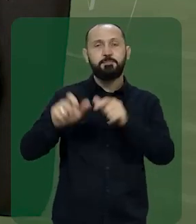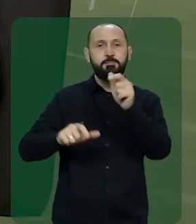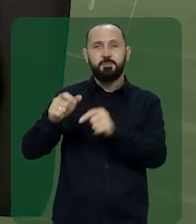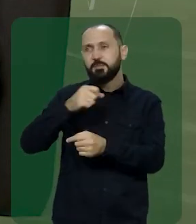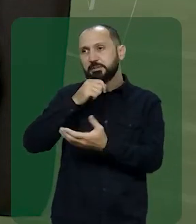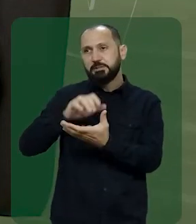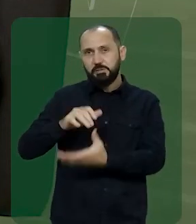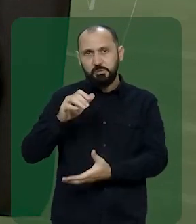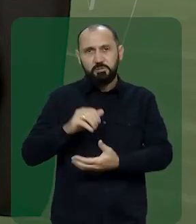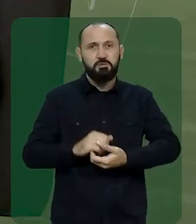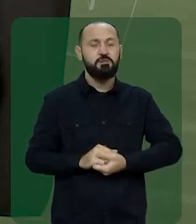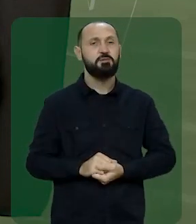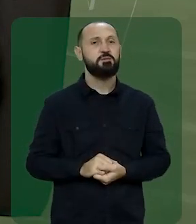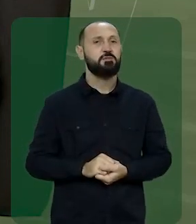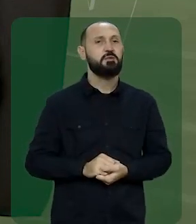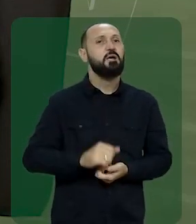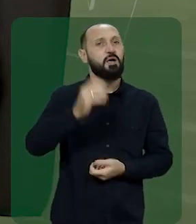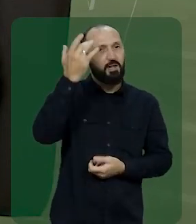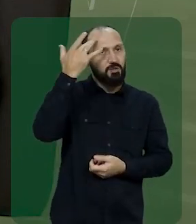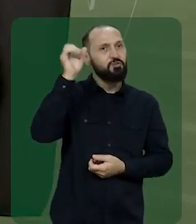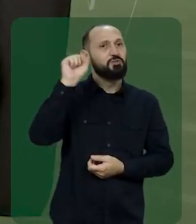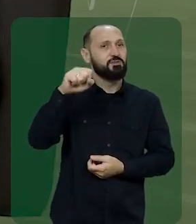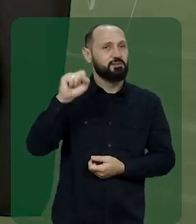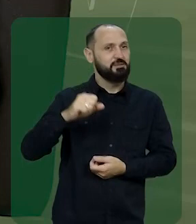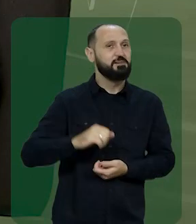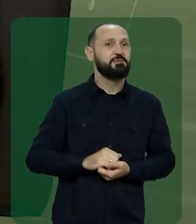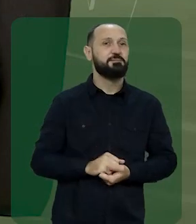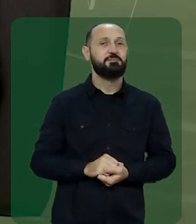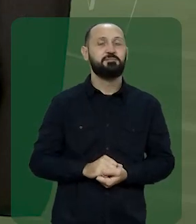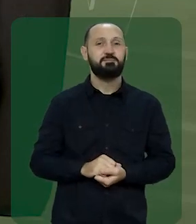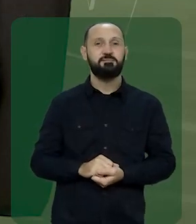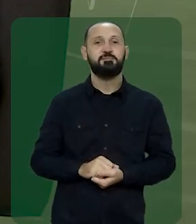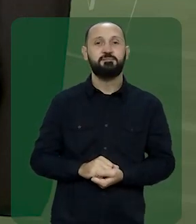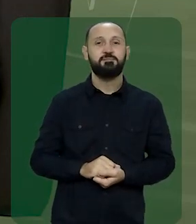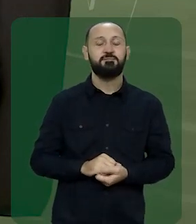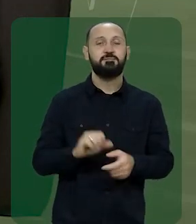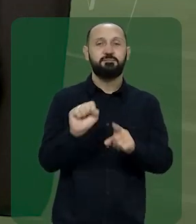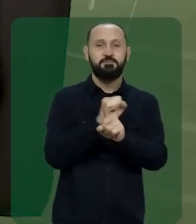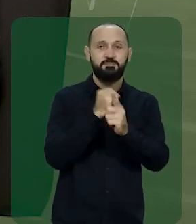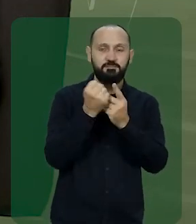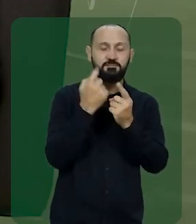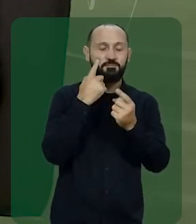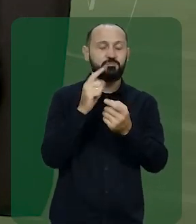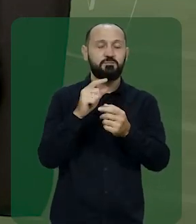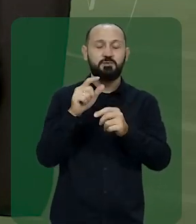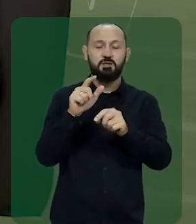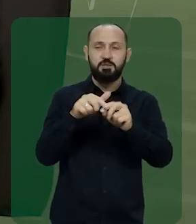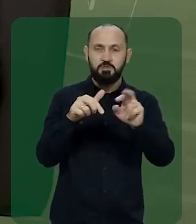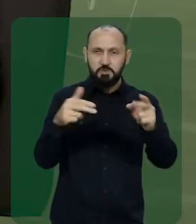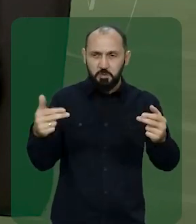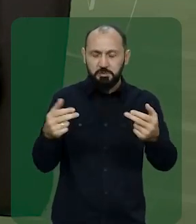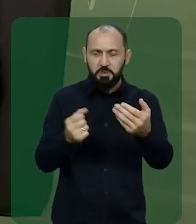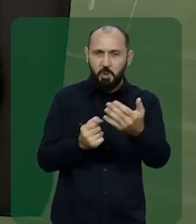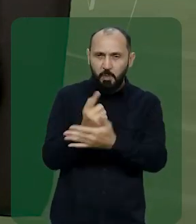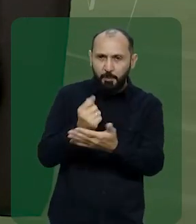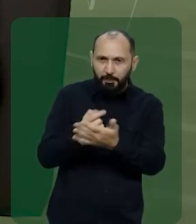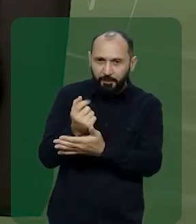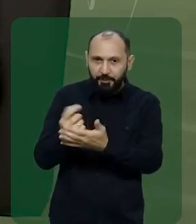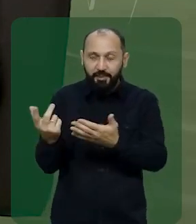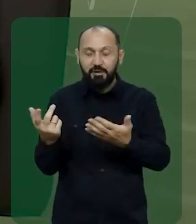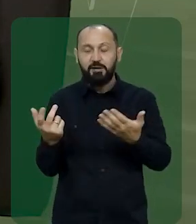para os nossos filhos, e aí que perde-se esse respeito pelos avós? e pelas pessoas mais